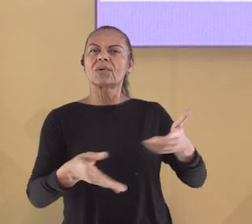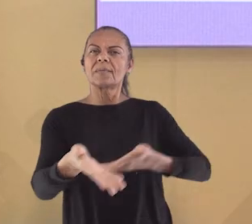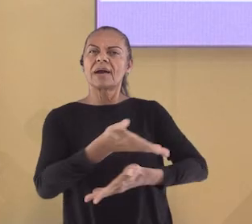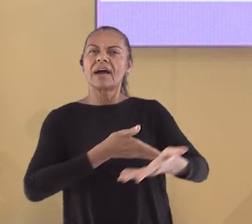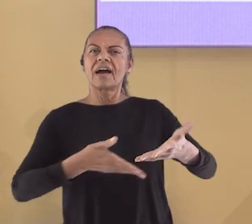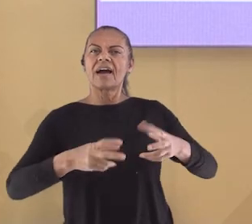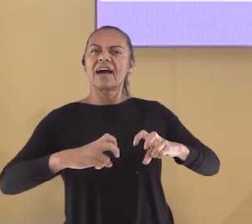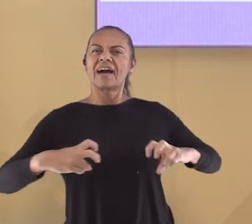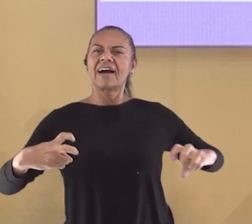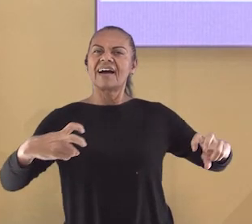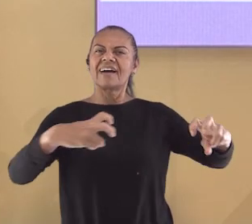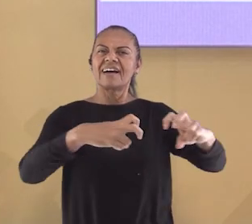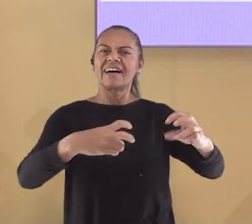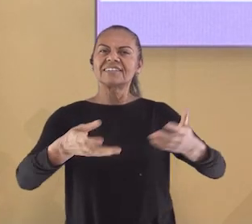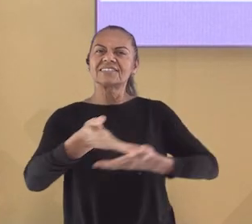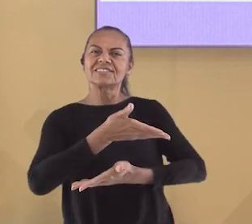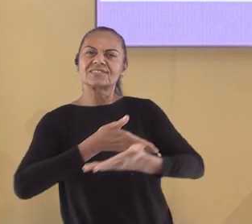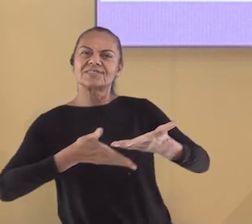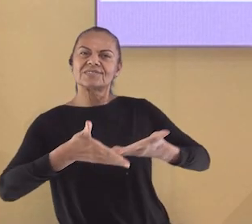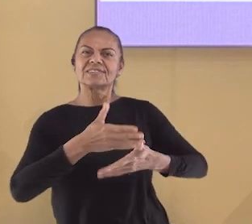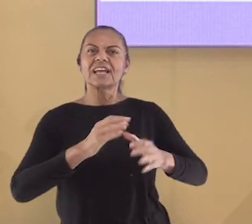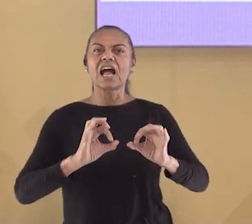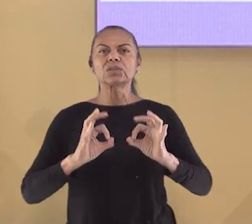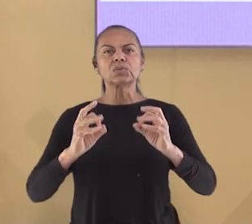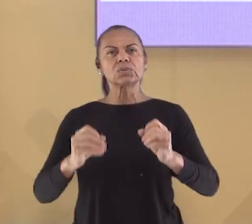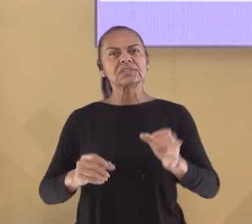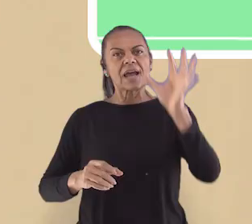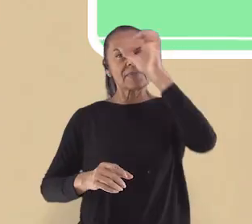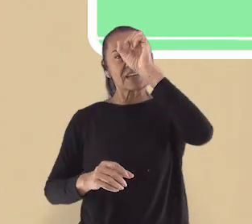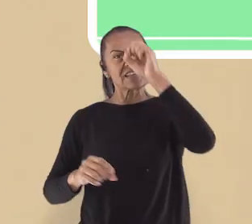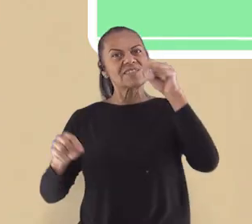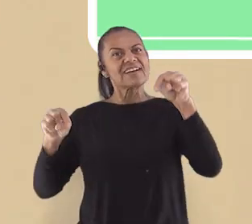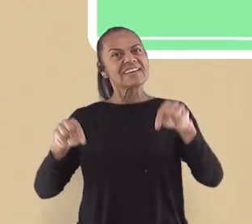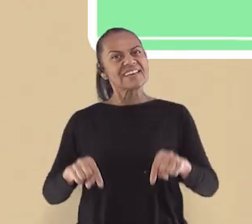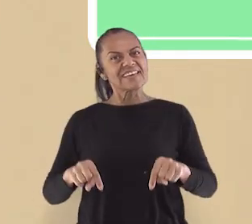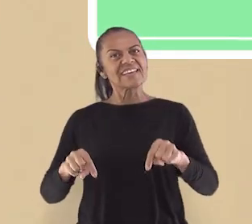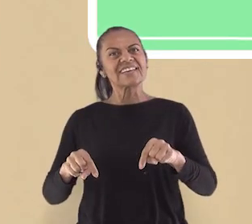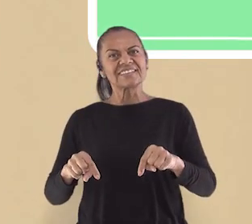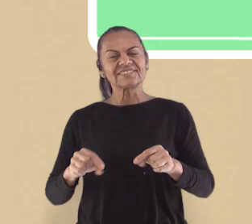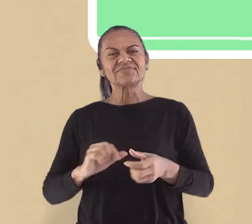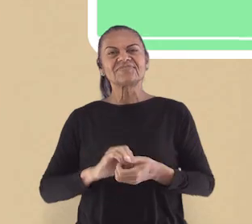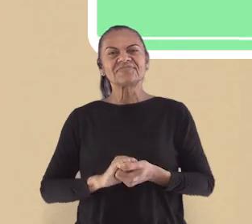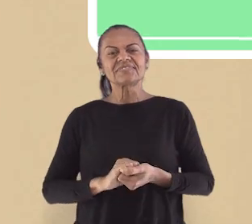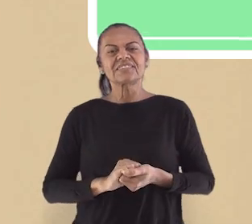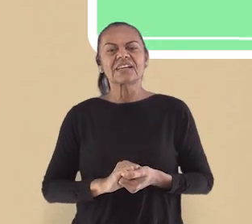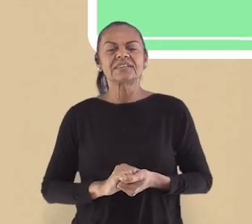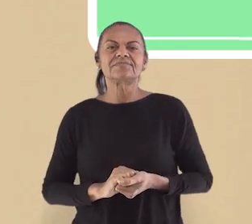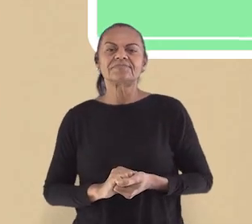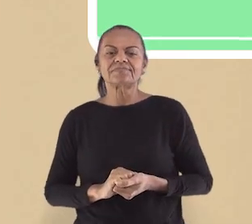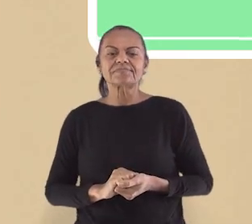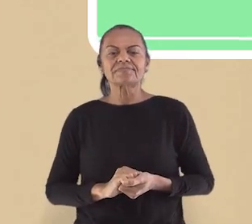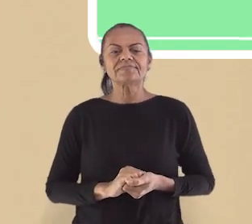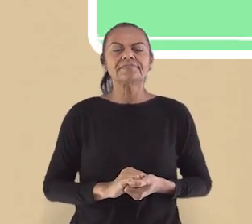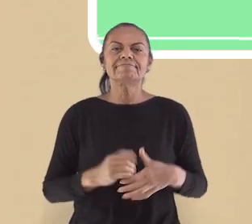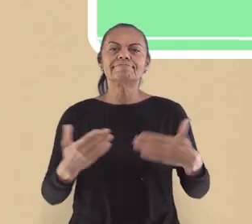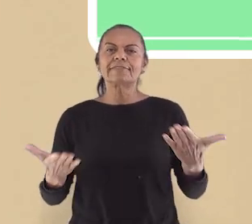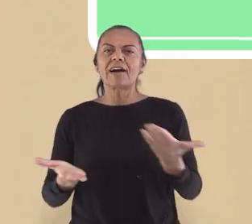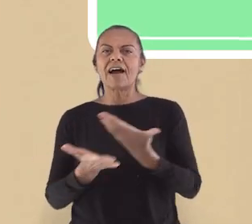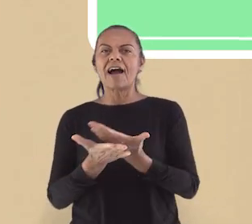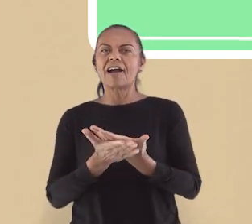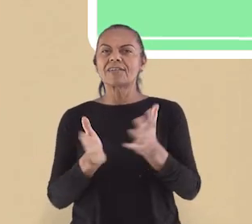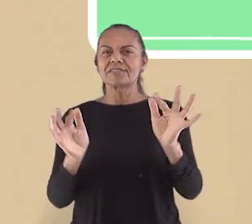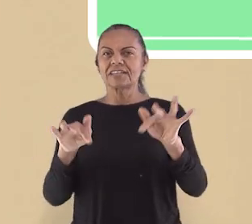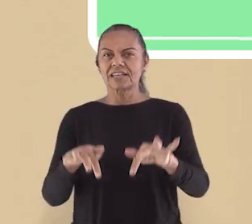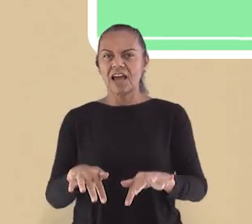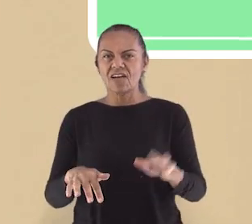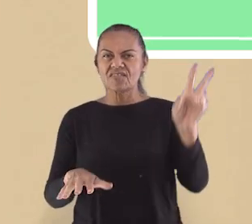aprendeu na aula da TV do Centro de Mídia de Cariacica. Pois bem, estamos chegando ao final da nossa aula. Vamos